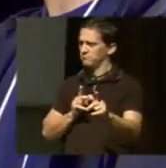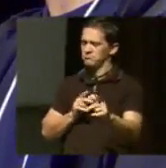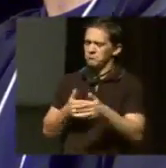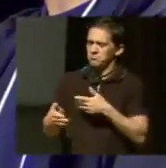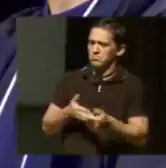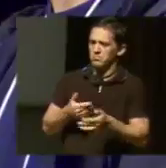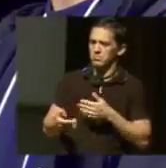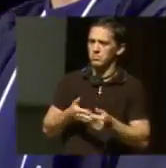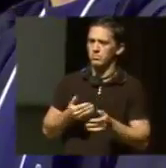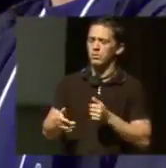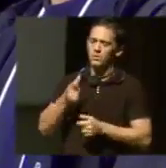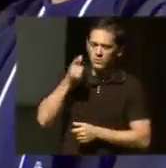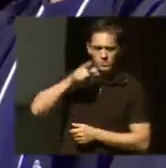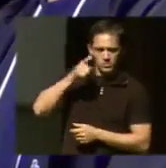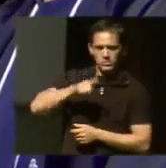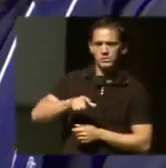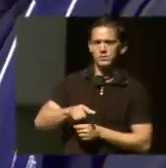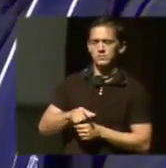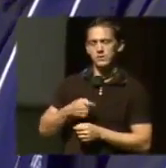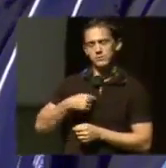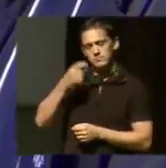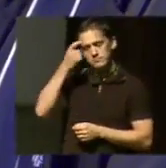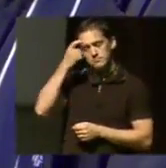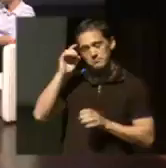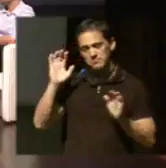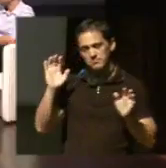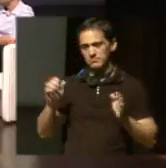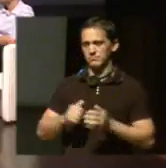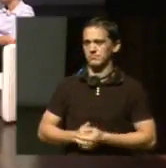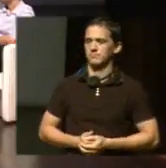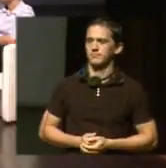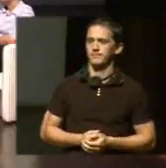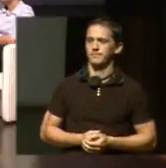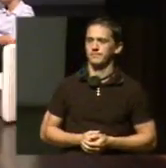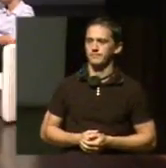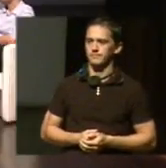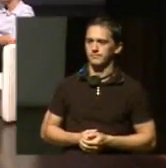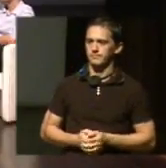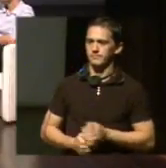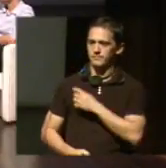fazerem certas coisas. Esse é meu ponto de vista.